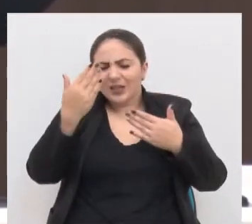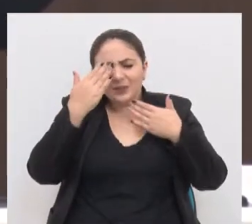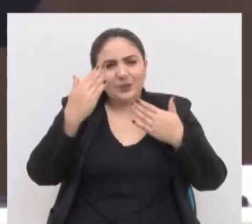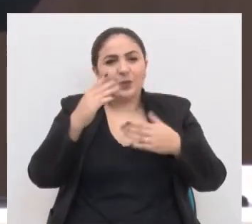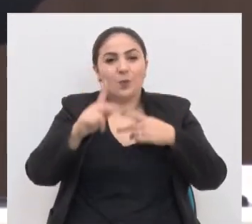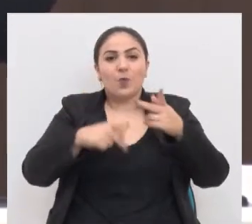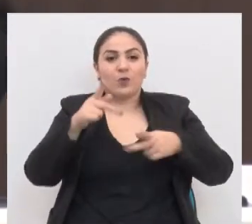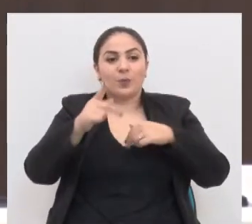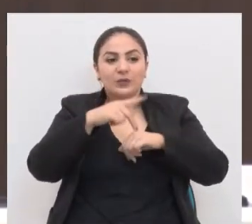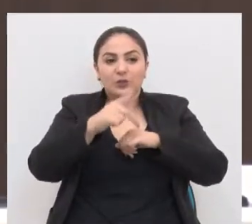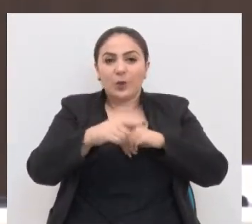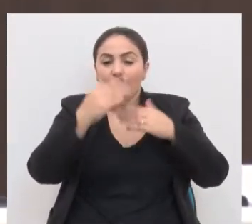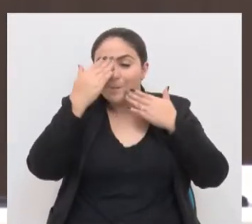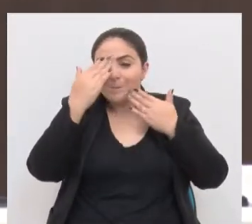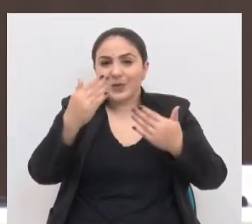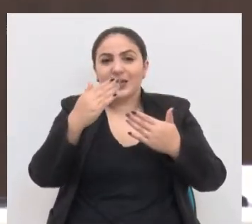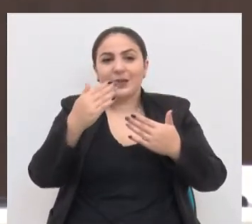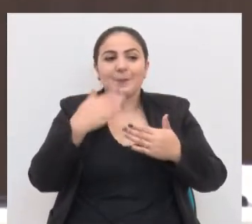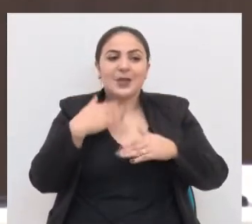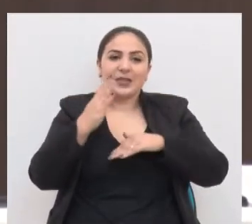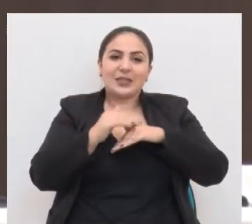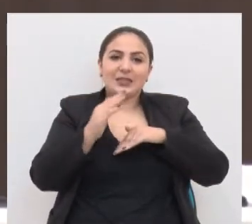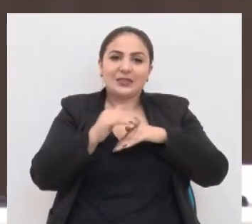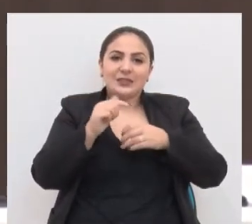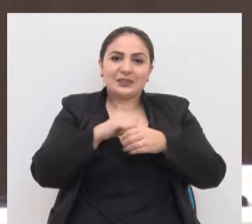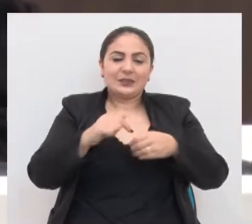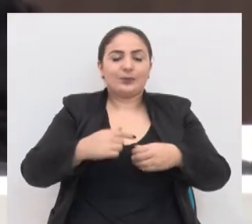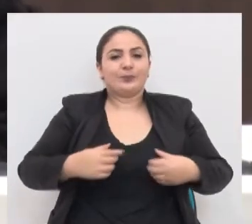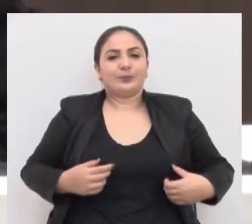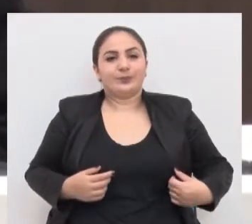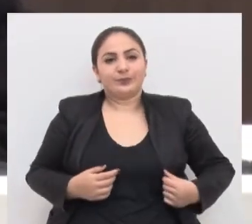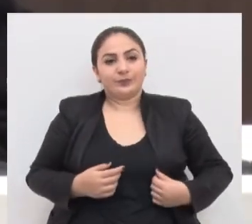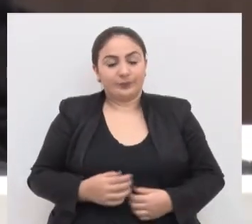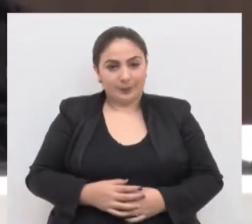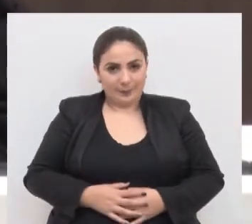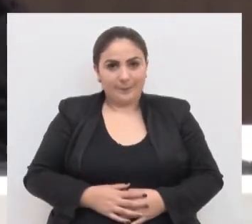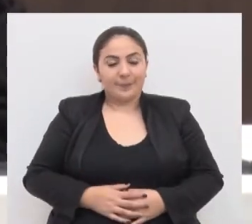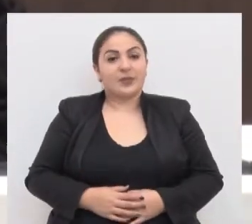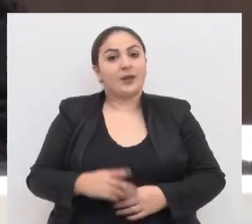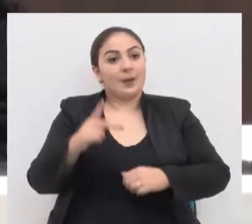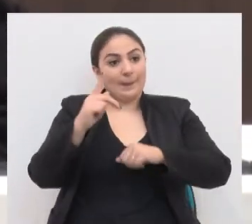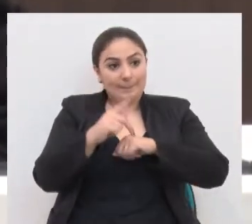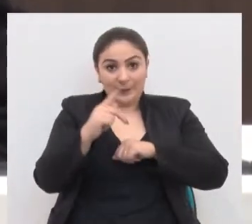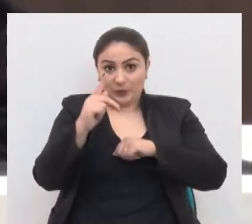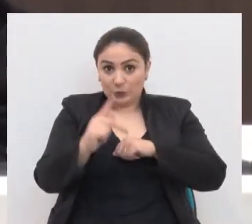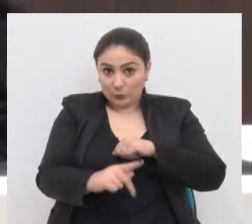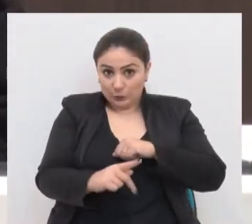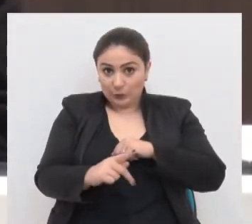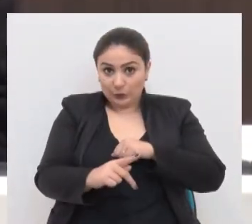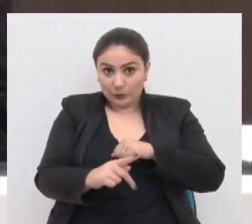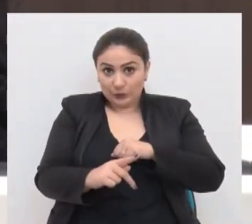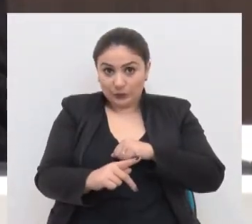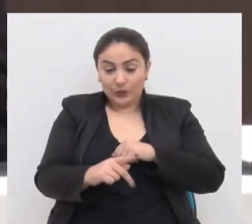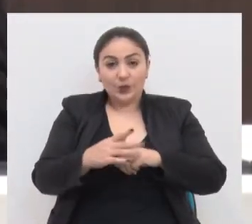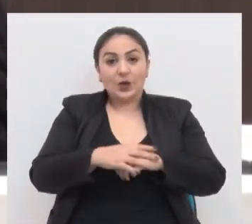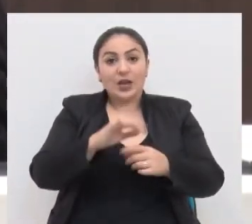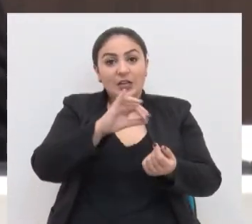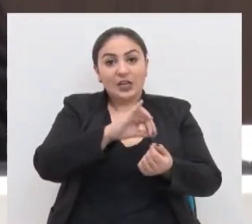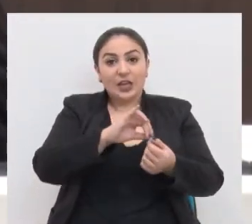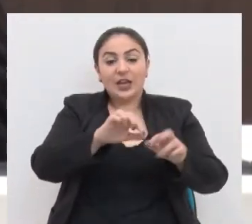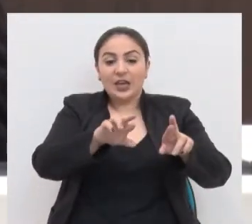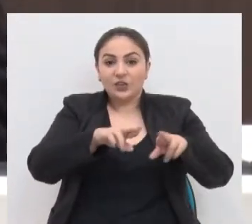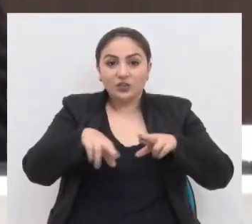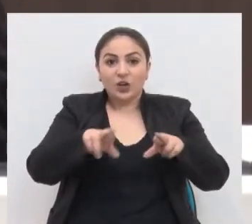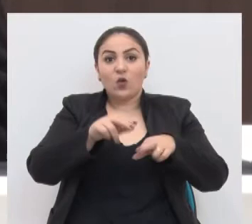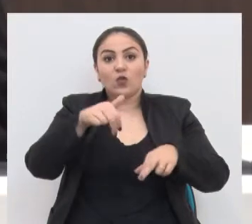Muito obrigado, povo de Passo Fundo. Muito obrigado, minha querida cidade. Passo Fundo, a capital da região norte